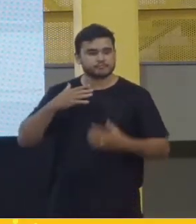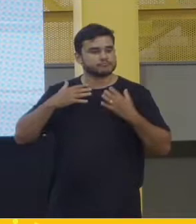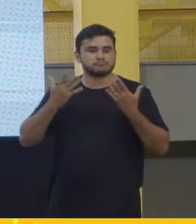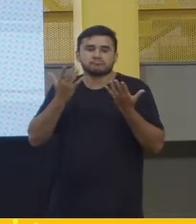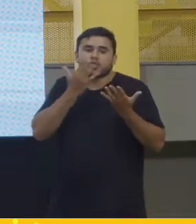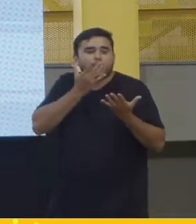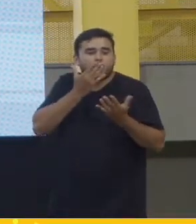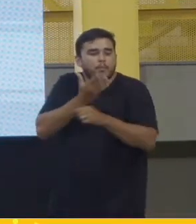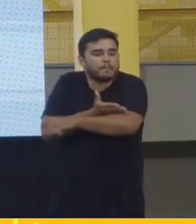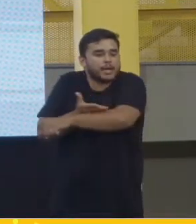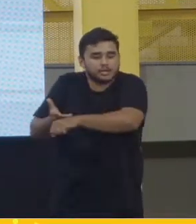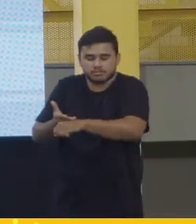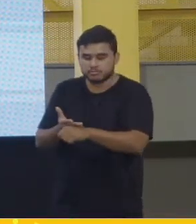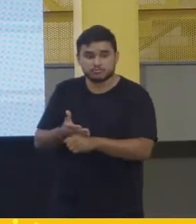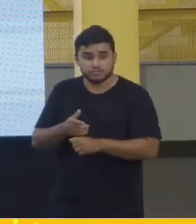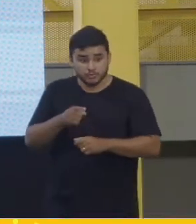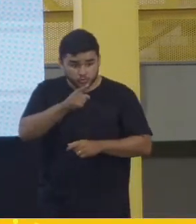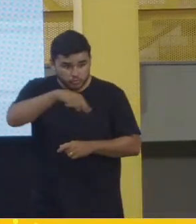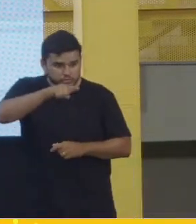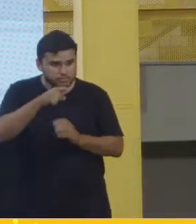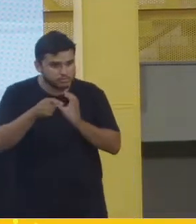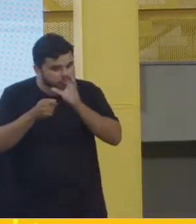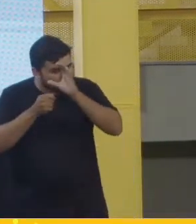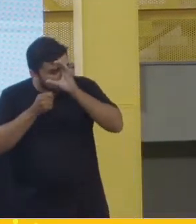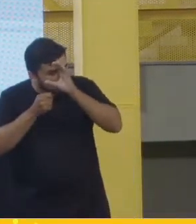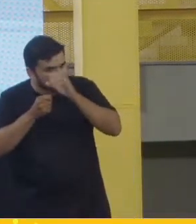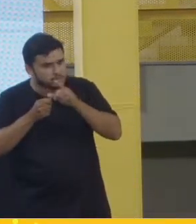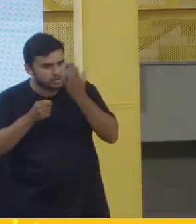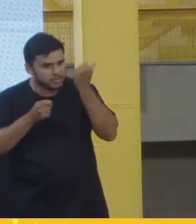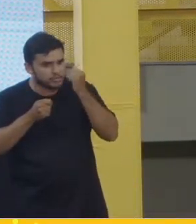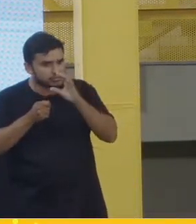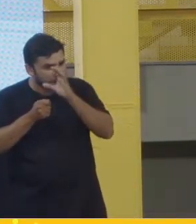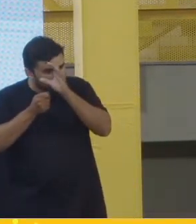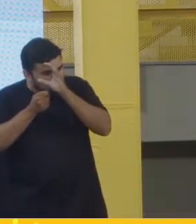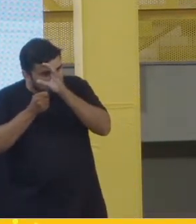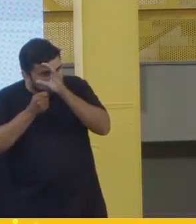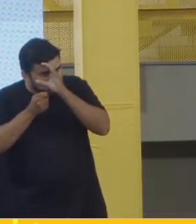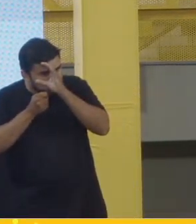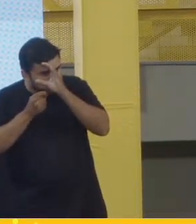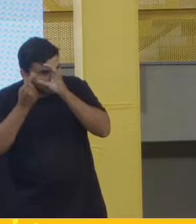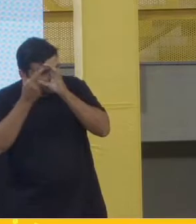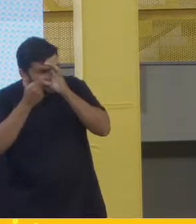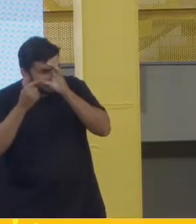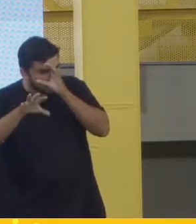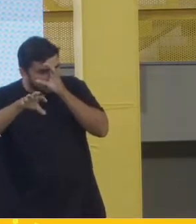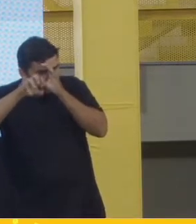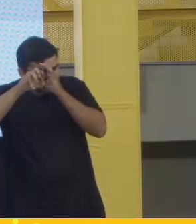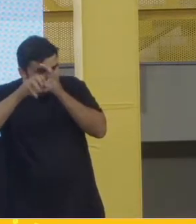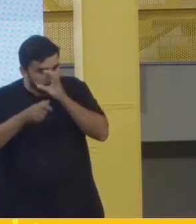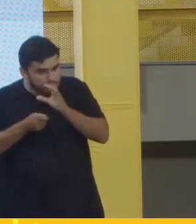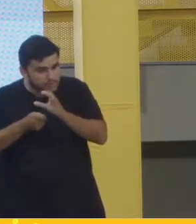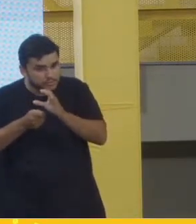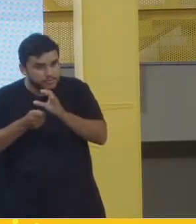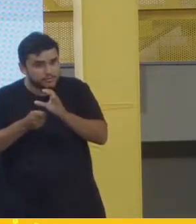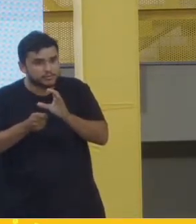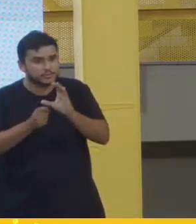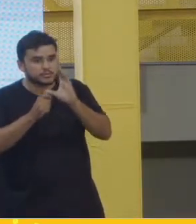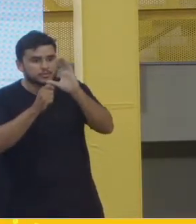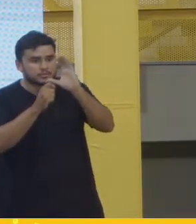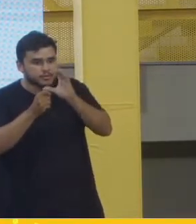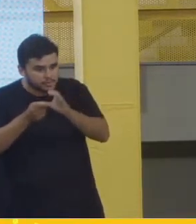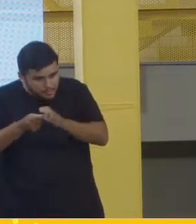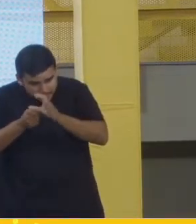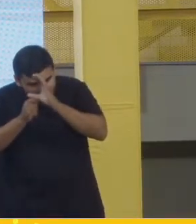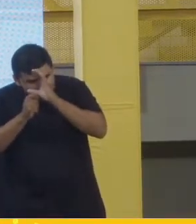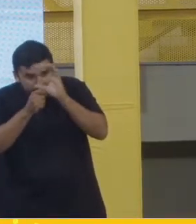lupa e olha bem de perto. Cada pontinho que tem aqui, eu estou olhando aqui. E se eu te disser